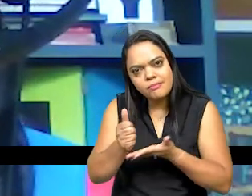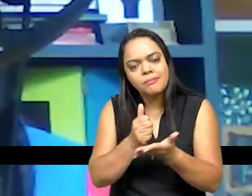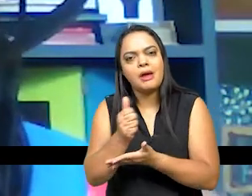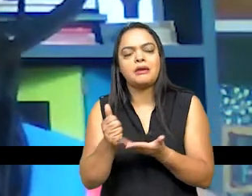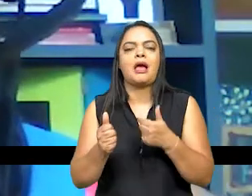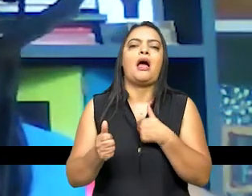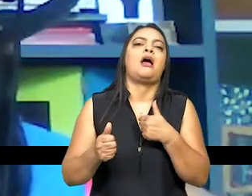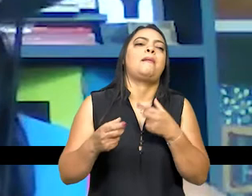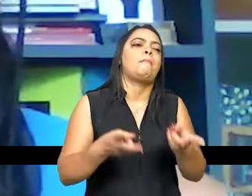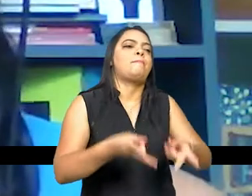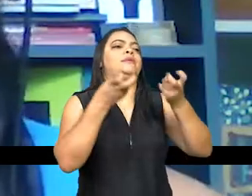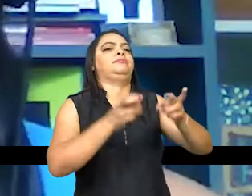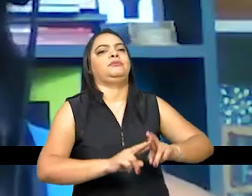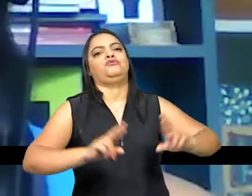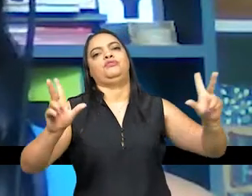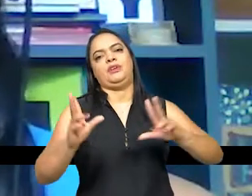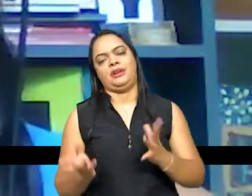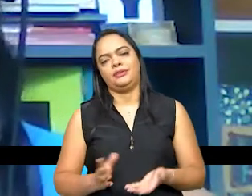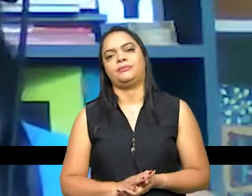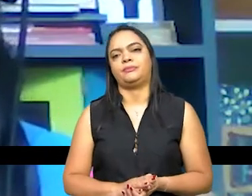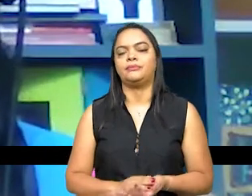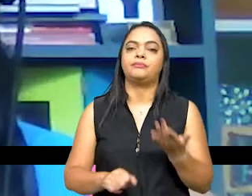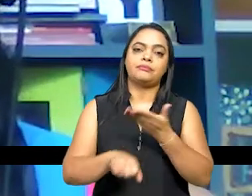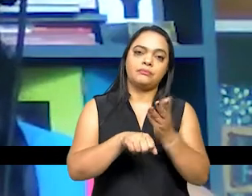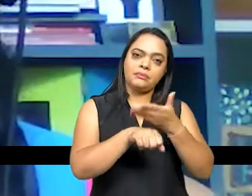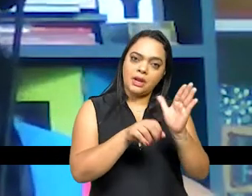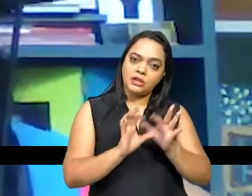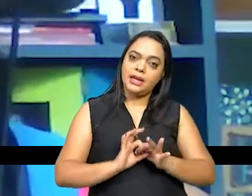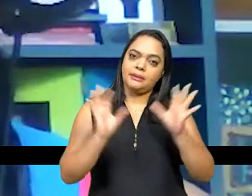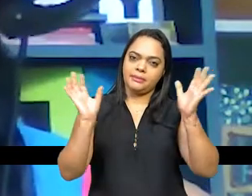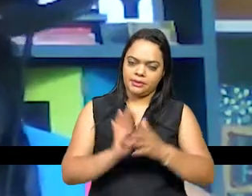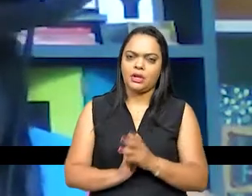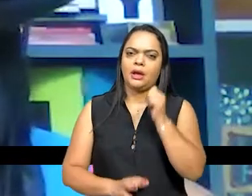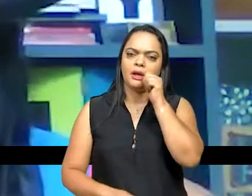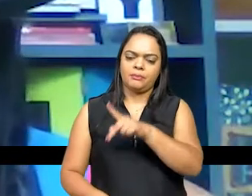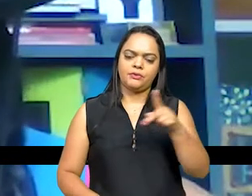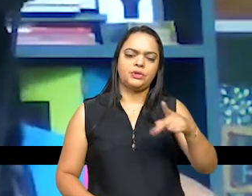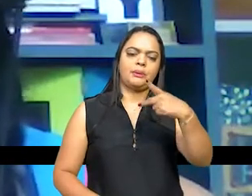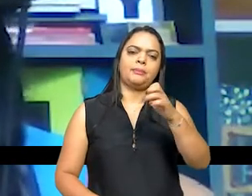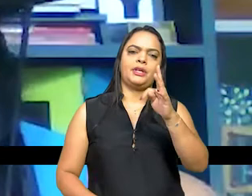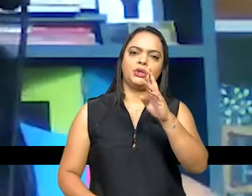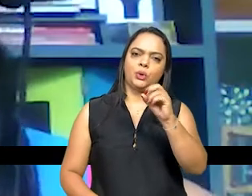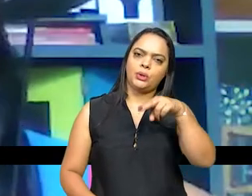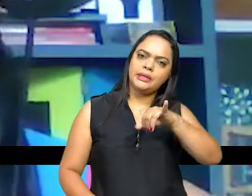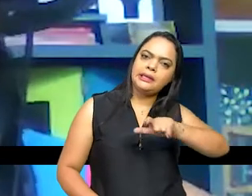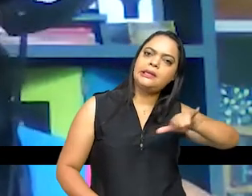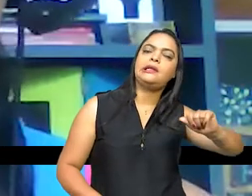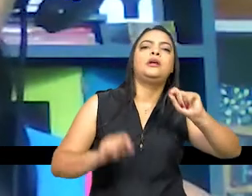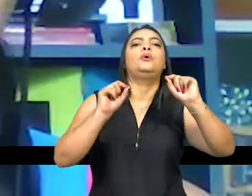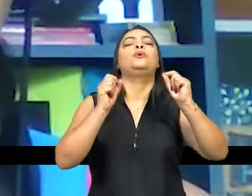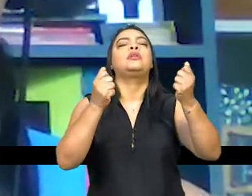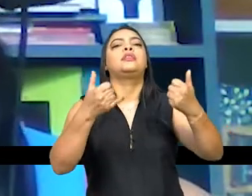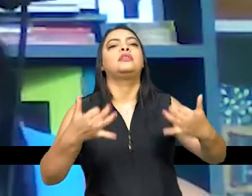outro olhar. Então, assim, essas práticas de liberdade, a Petronilha, a professora Petronilha, o que ela vai dizer? Né? É muito comum